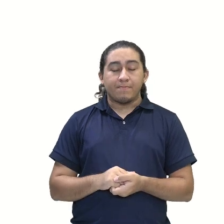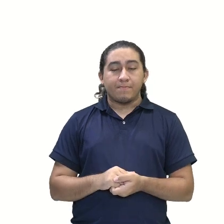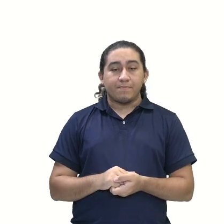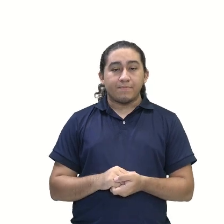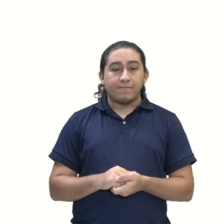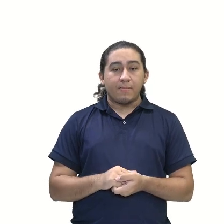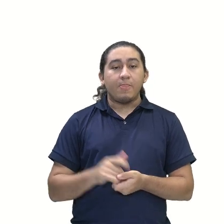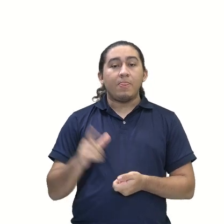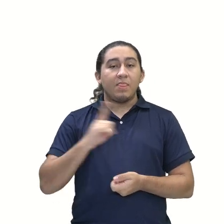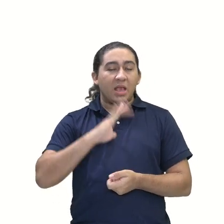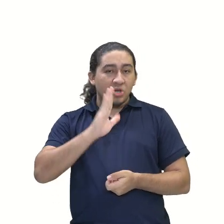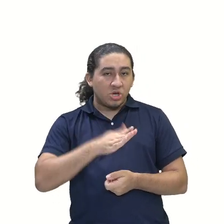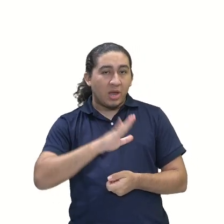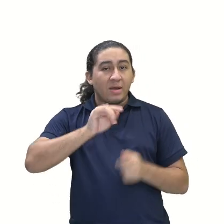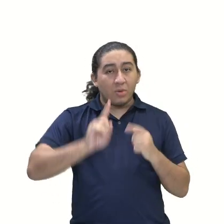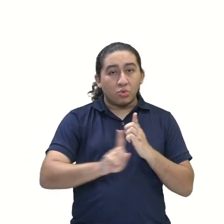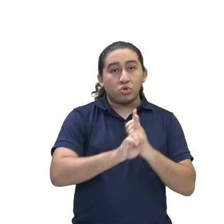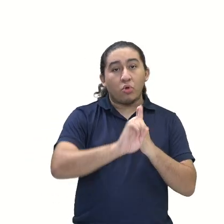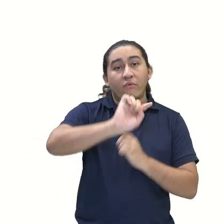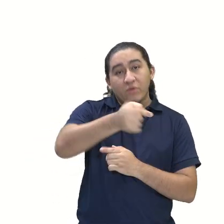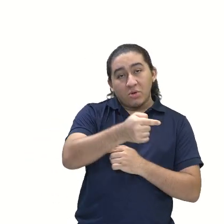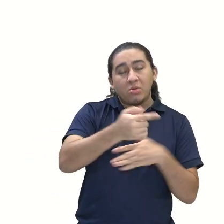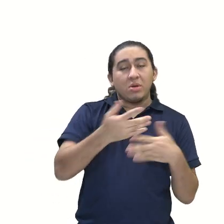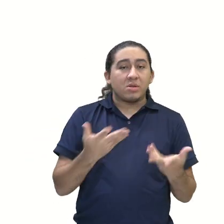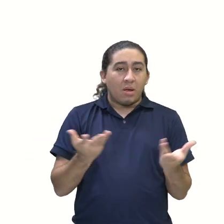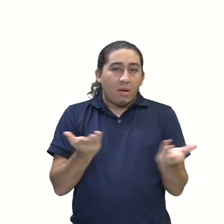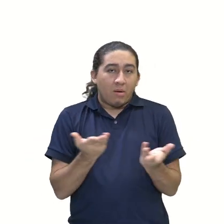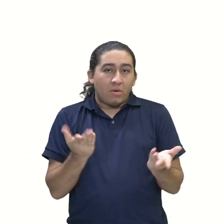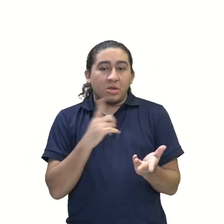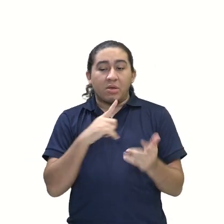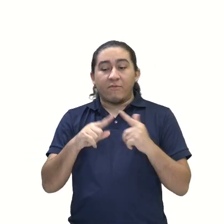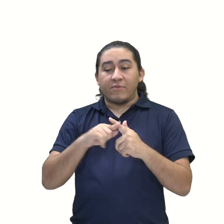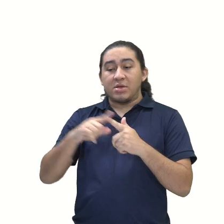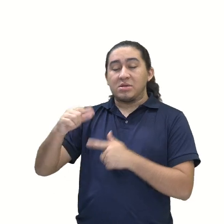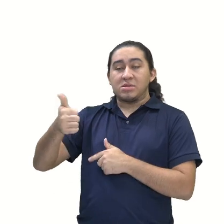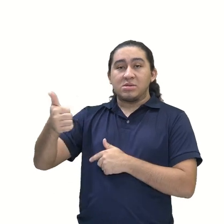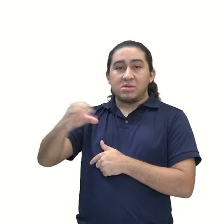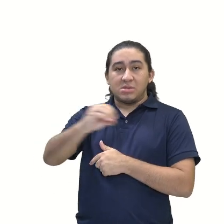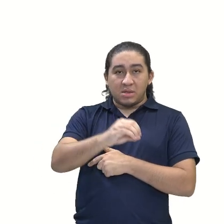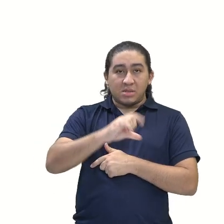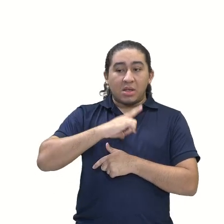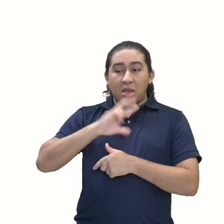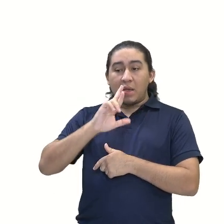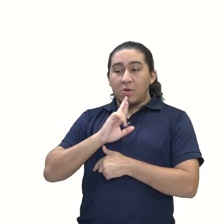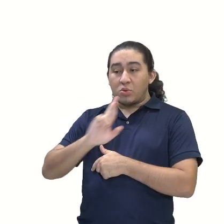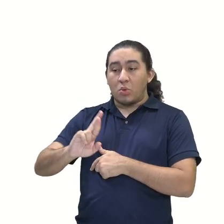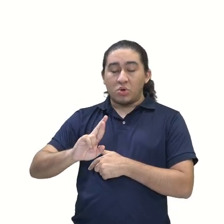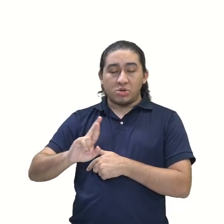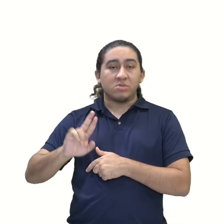forma decimal, e multiplico por 100. 0,7 vezes 100 dá